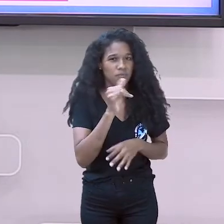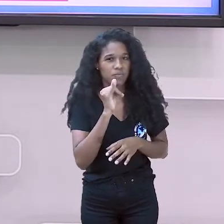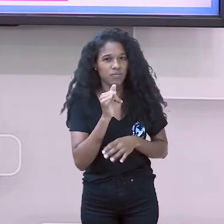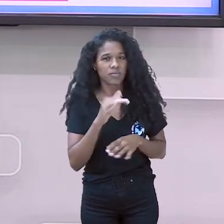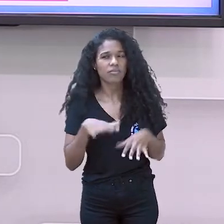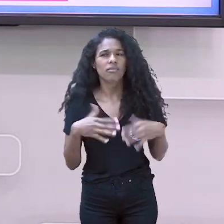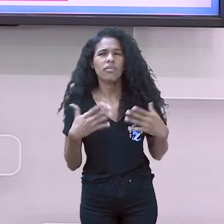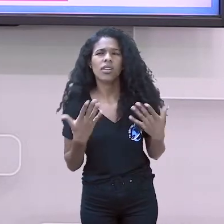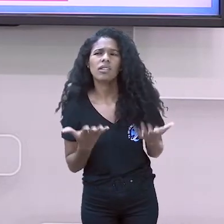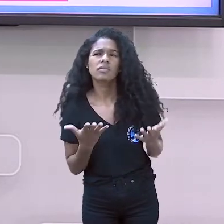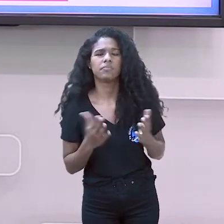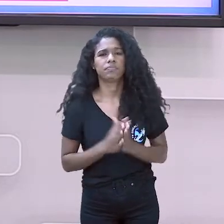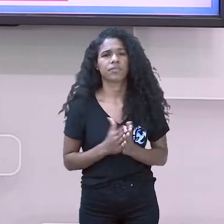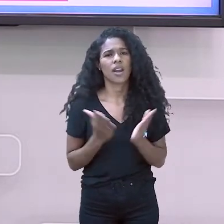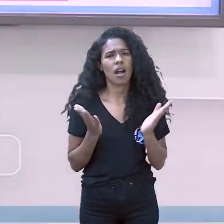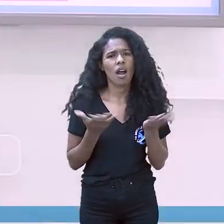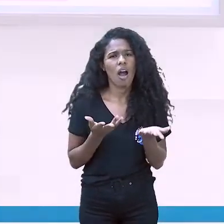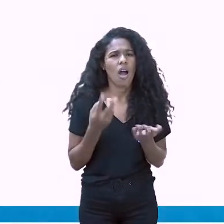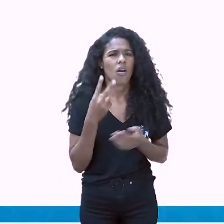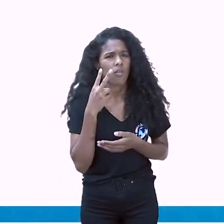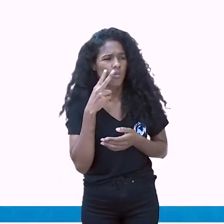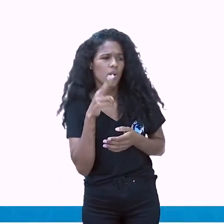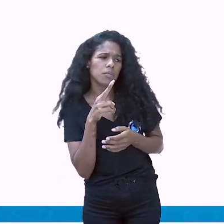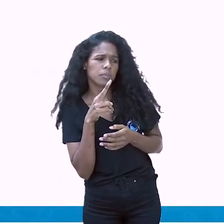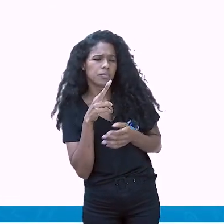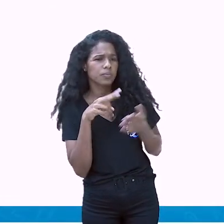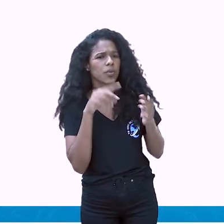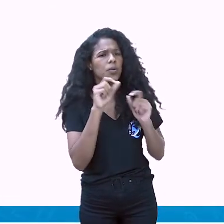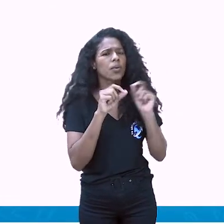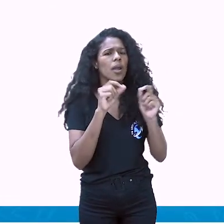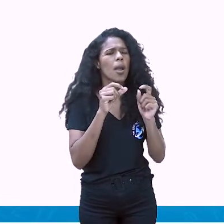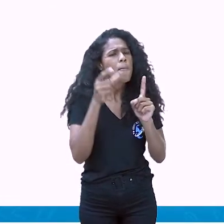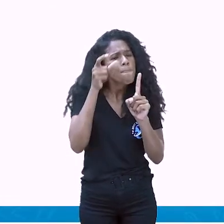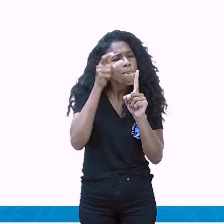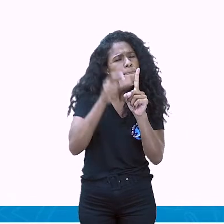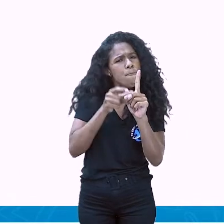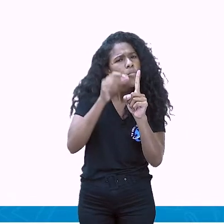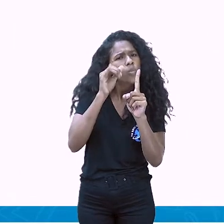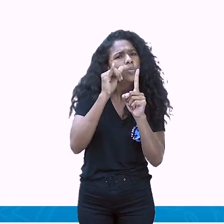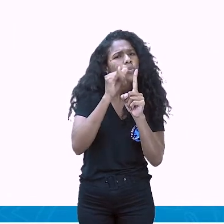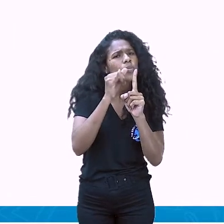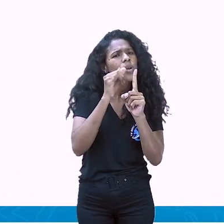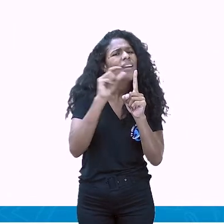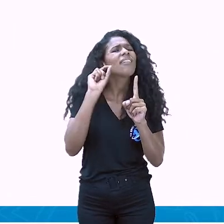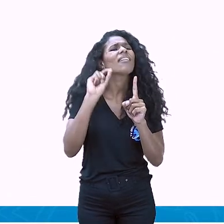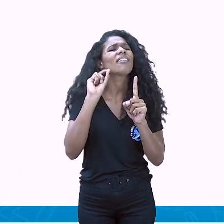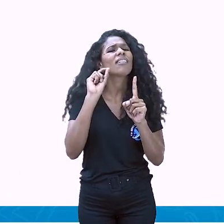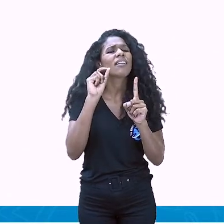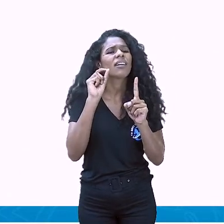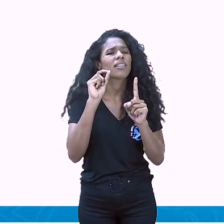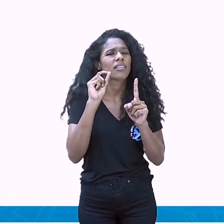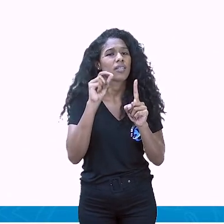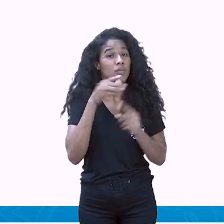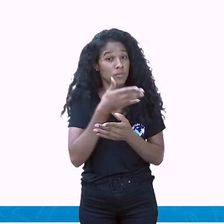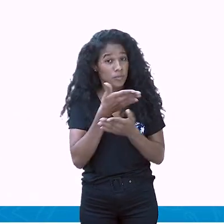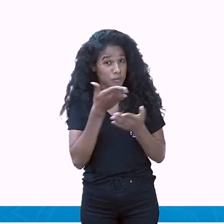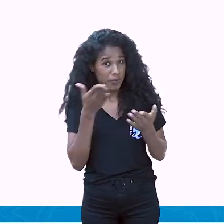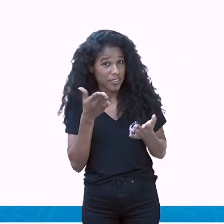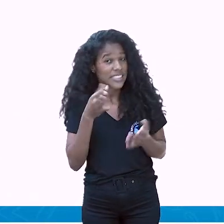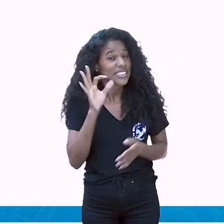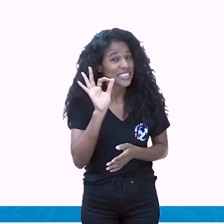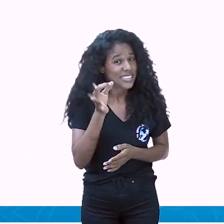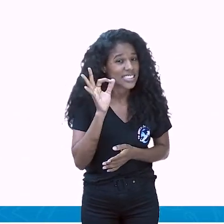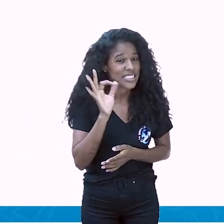principal. Qual que é o personagem que está em foco na nossa história aí, gente? No nosso conto? Isso mesmo, você aí que acertou,